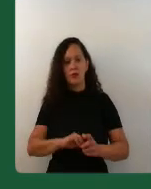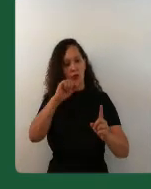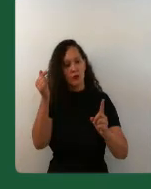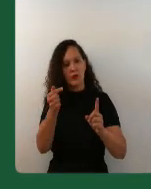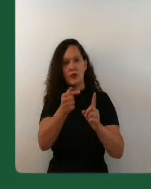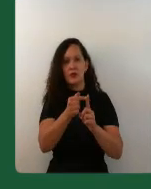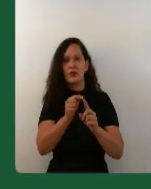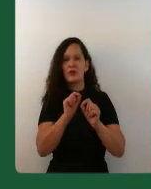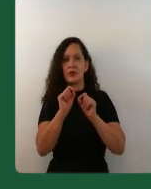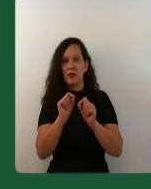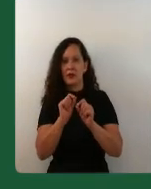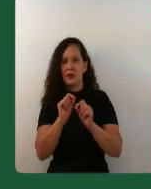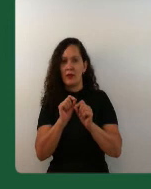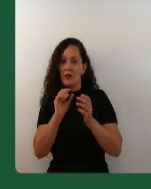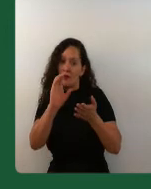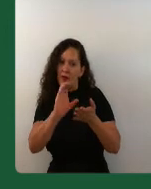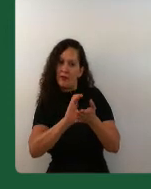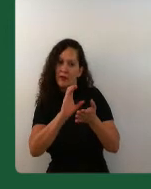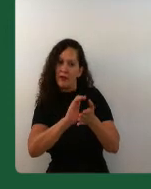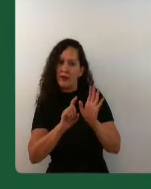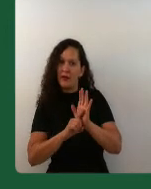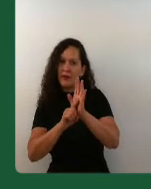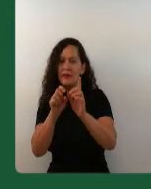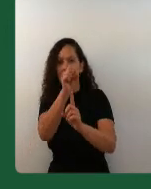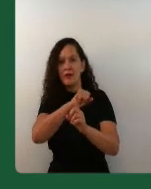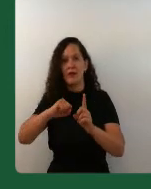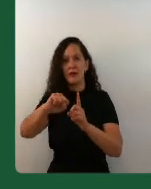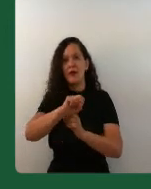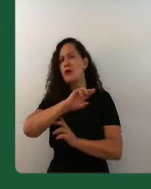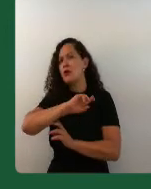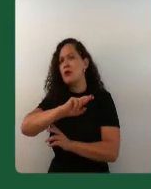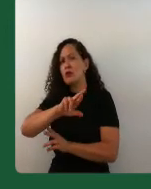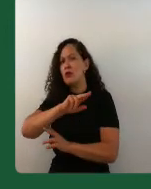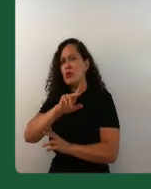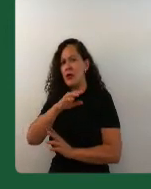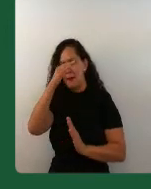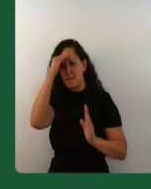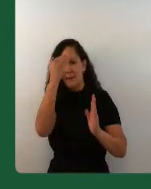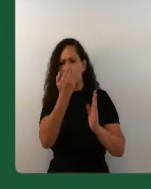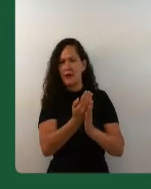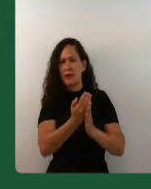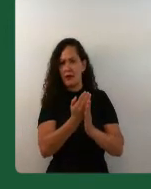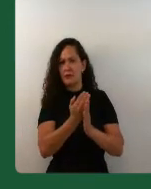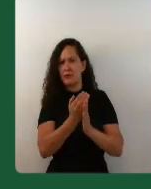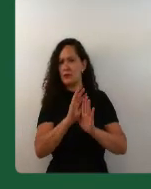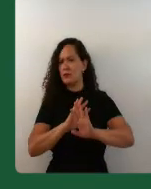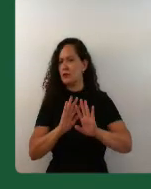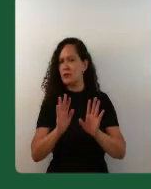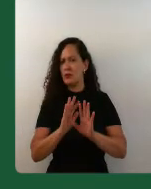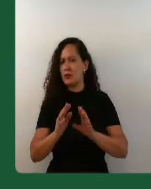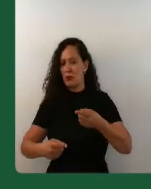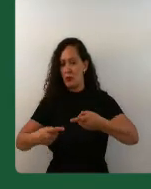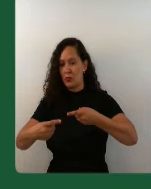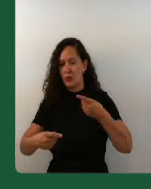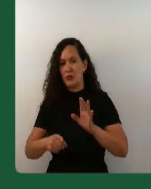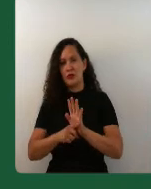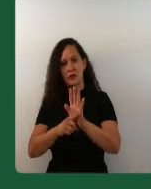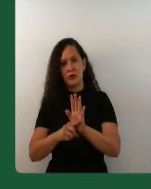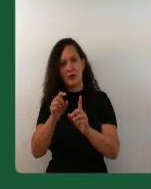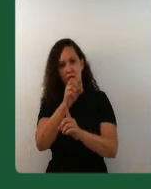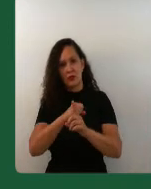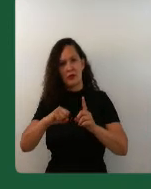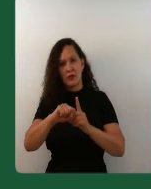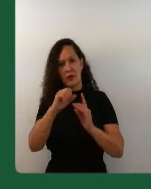destinado com a verba da assistência social. Não é um serviço reconhecido pela tipificação da política de assistência, é um